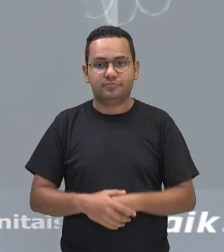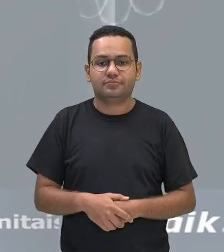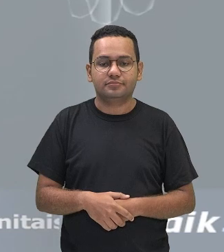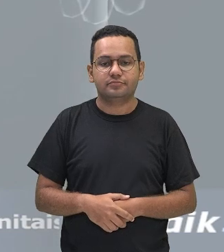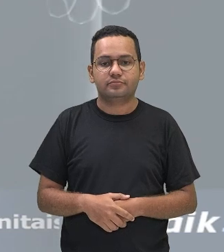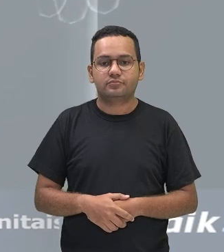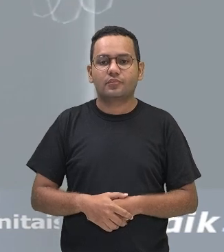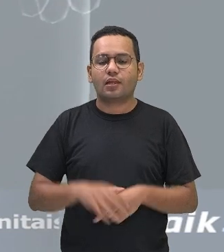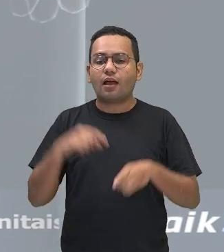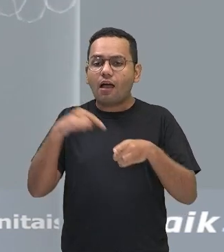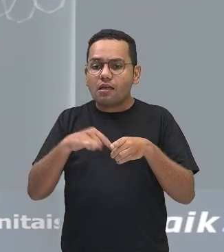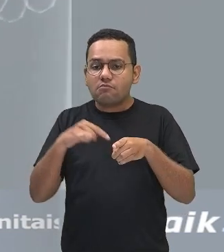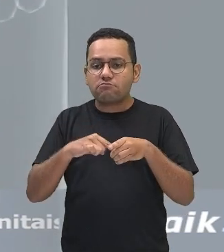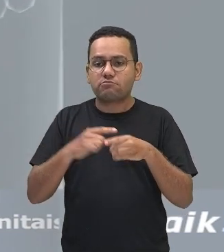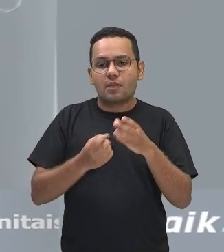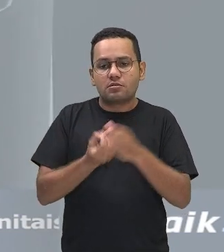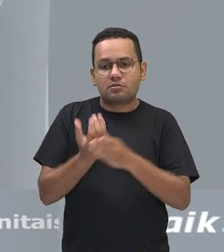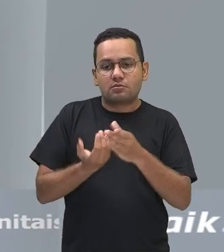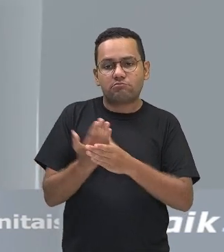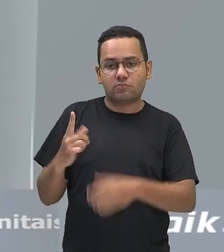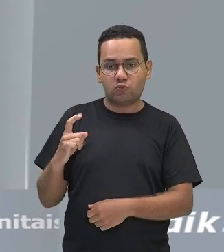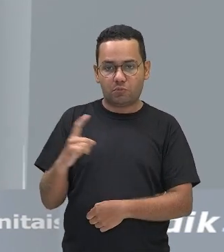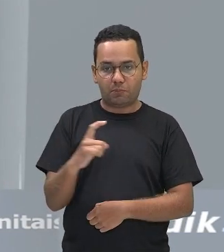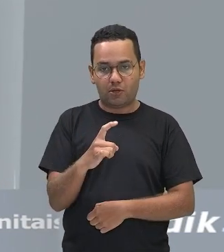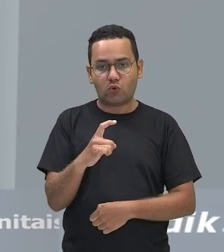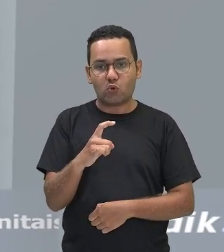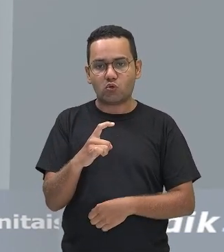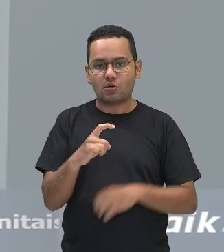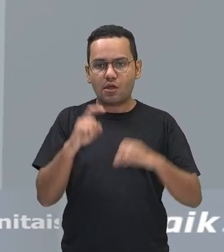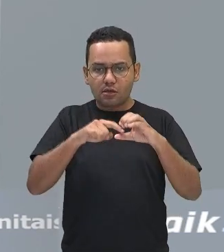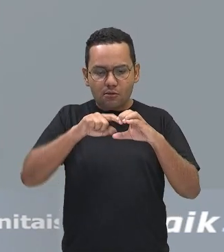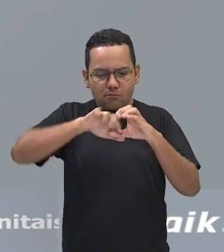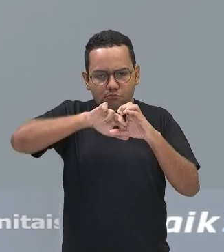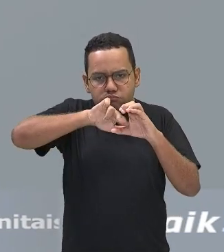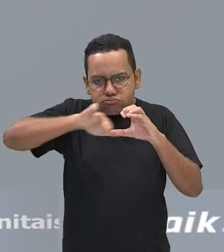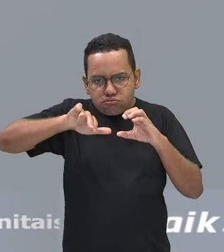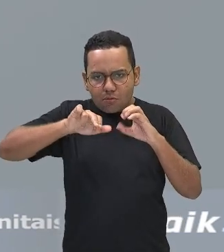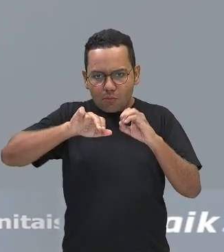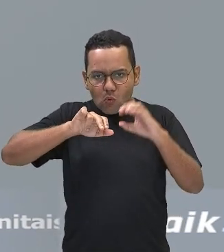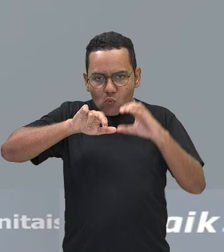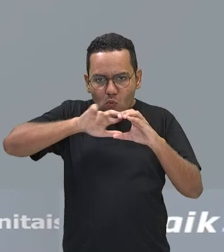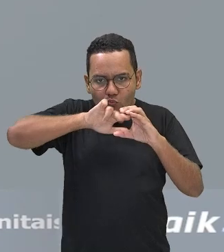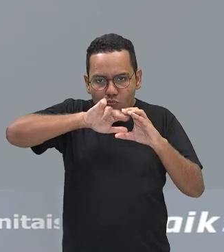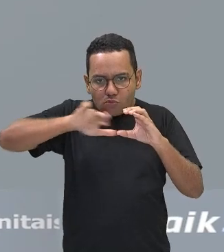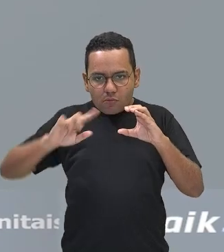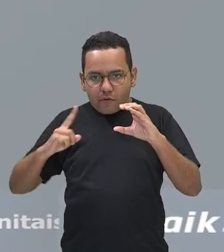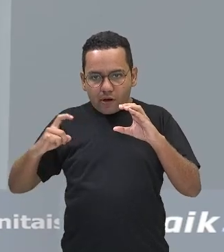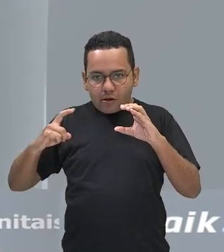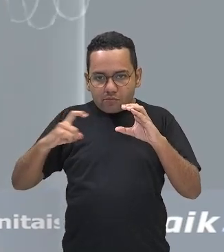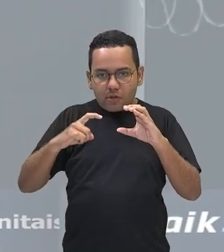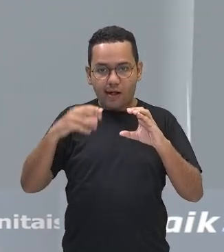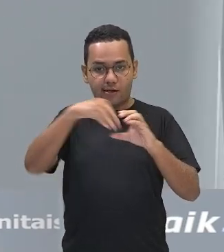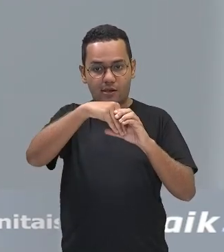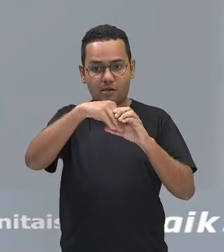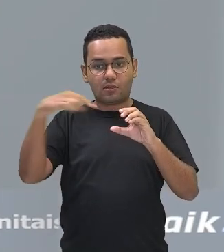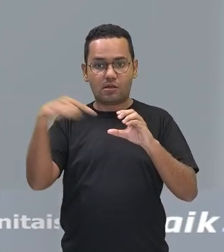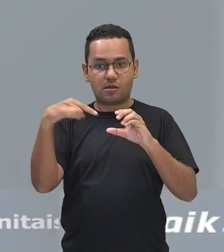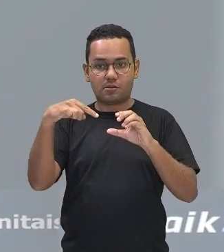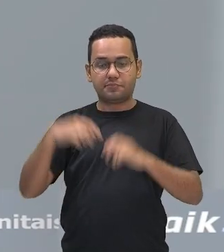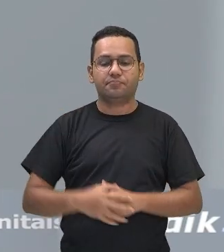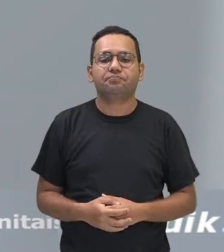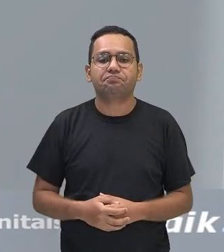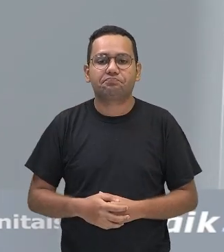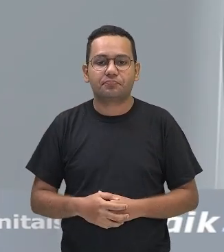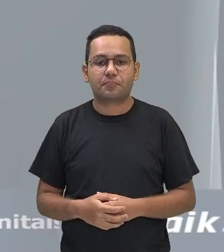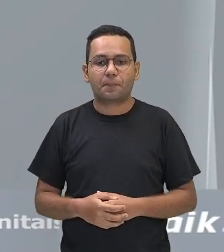a produção de espermatozoides, que são os gametas masculinos, certo? Aí ocorre a produção deles. Lembrando que eles